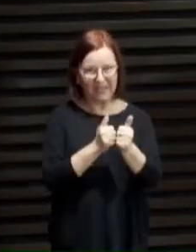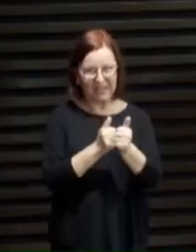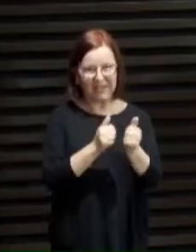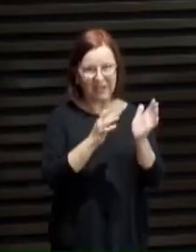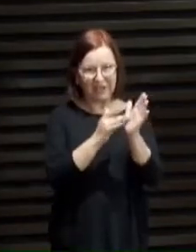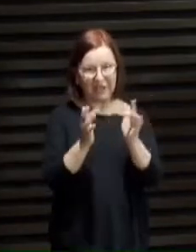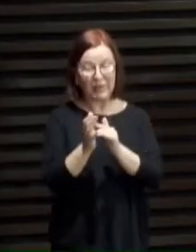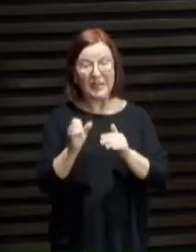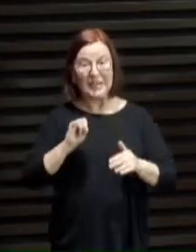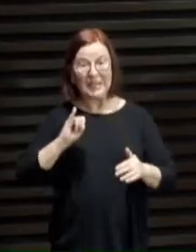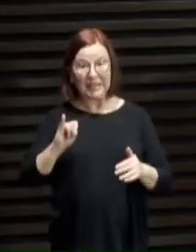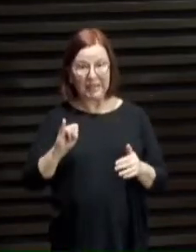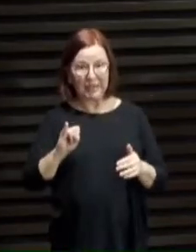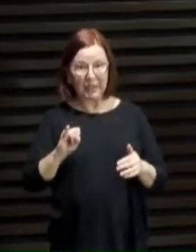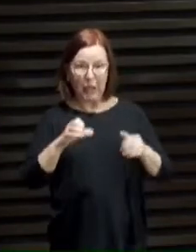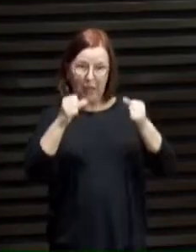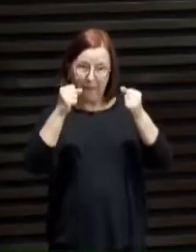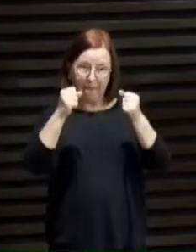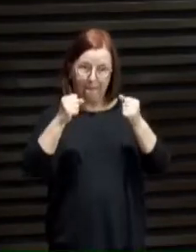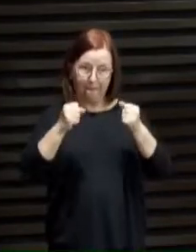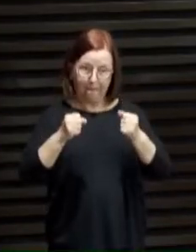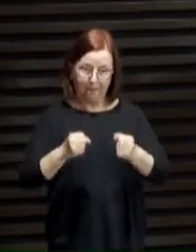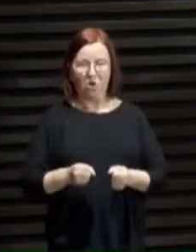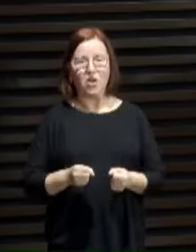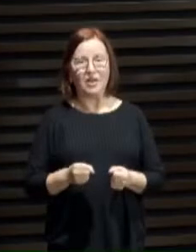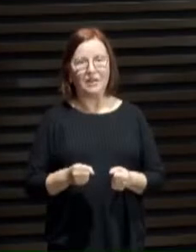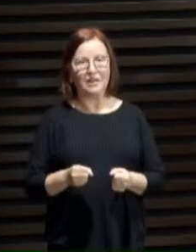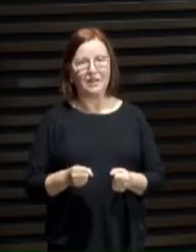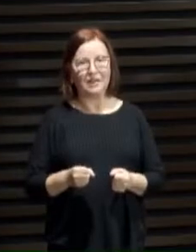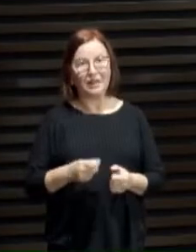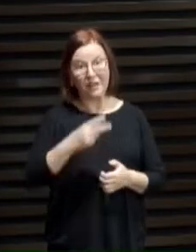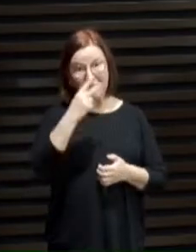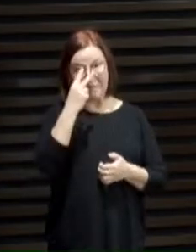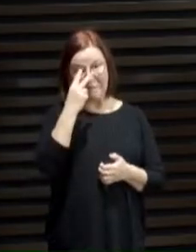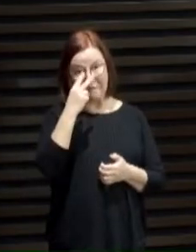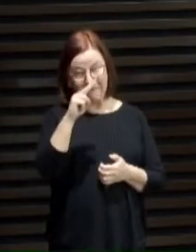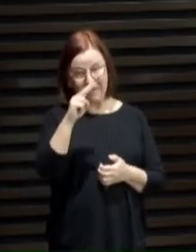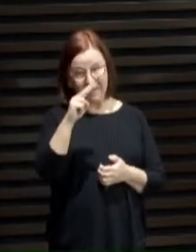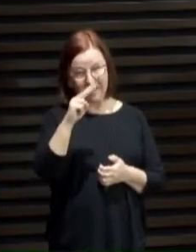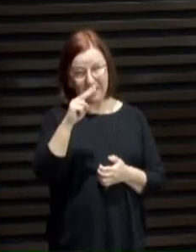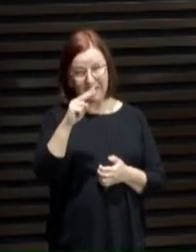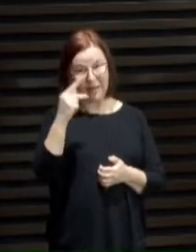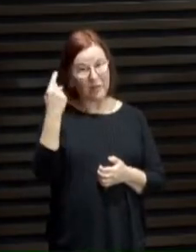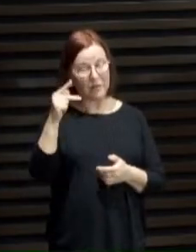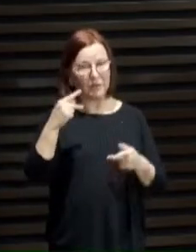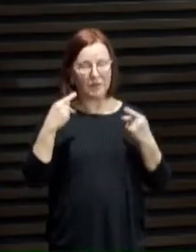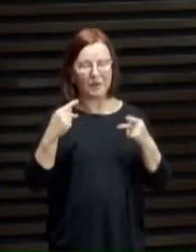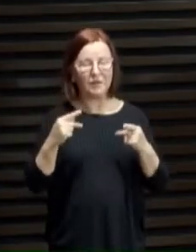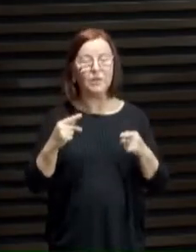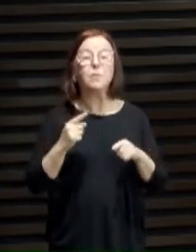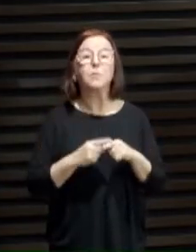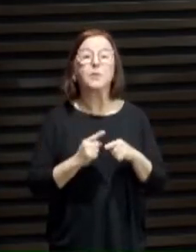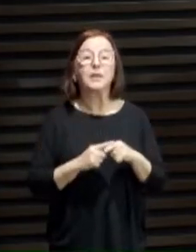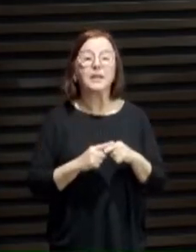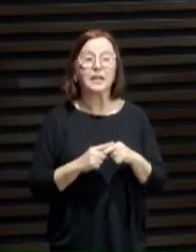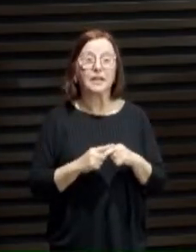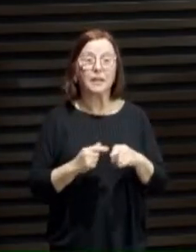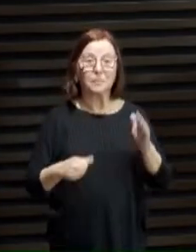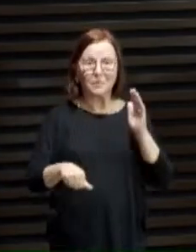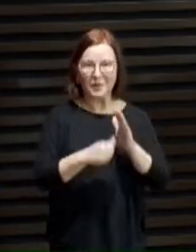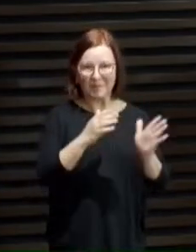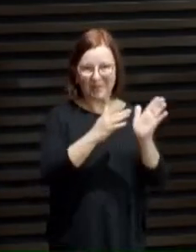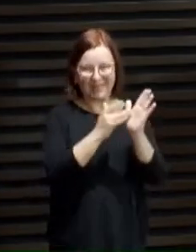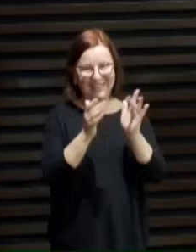se elas podem e têm a oportunidade de ouvi-lo, é porque em primeiro lugar Jesus se dirigiu